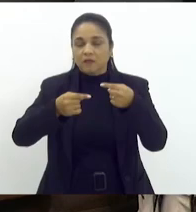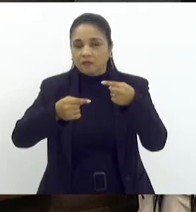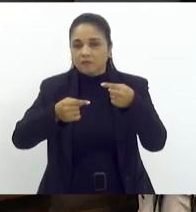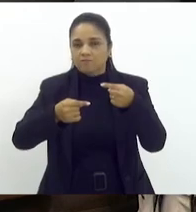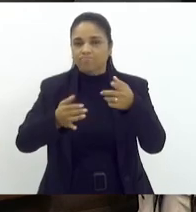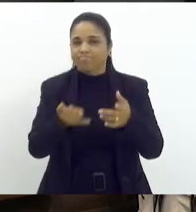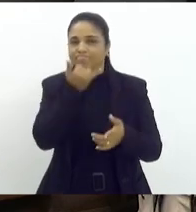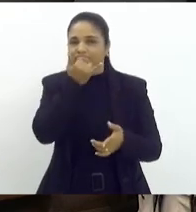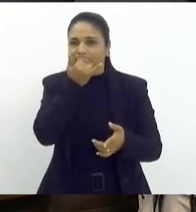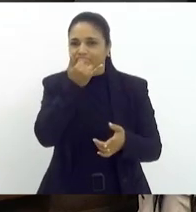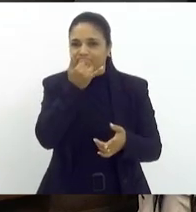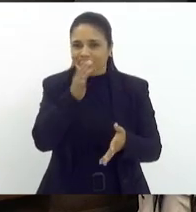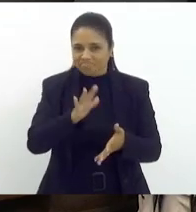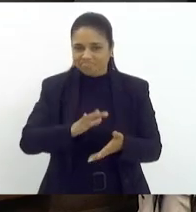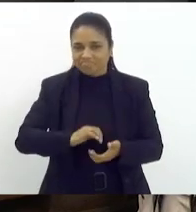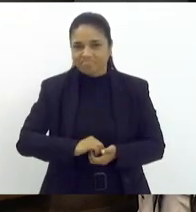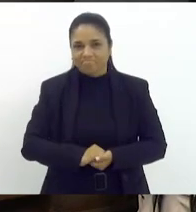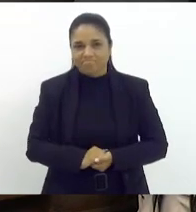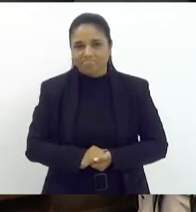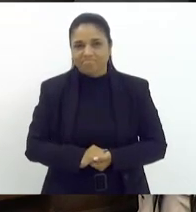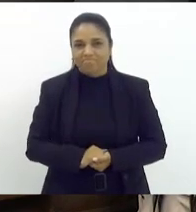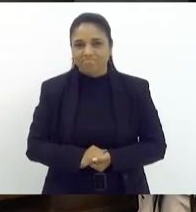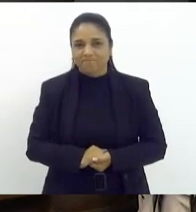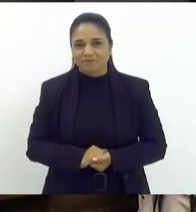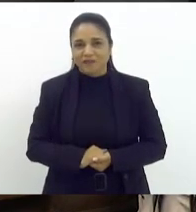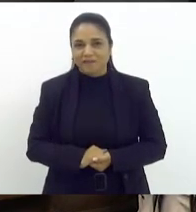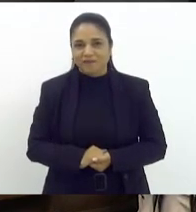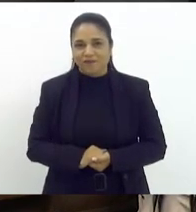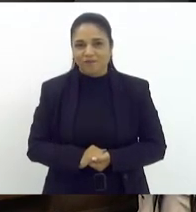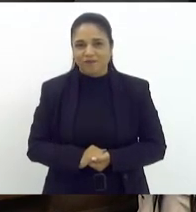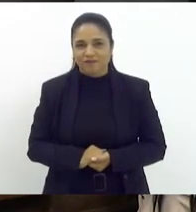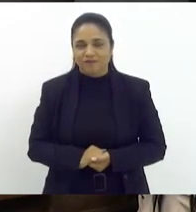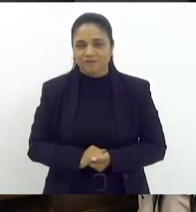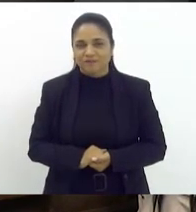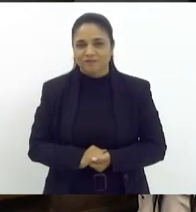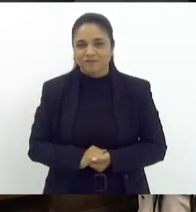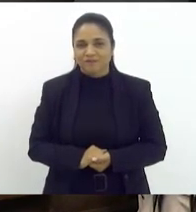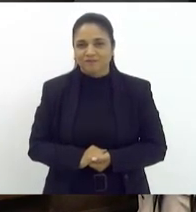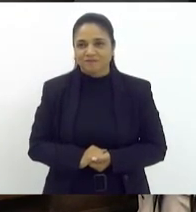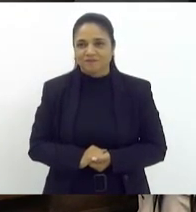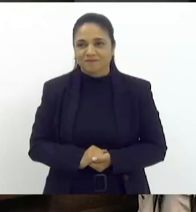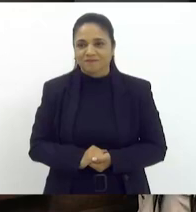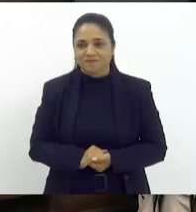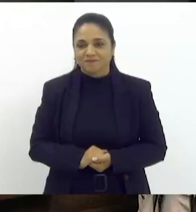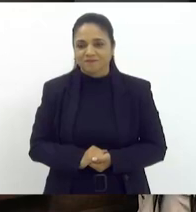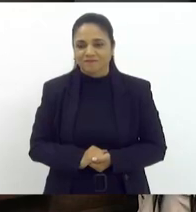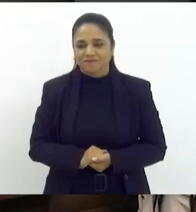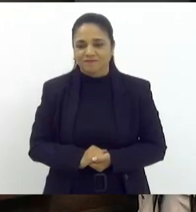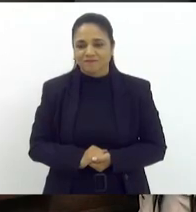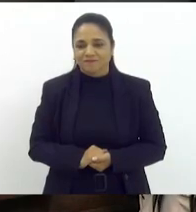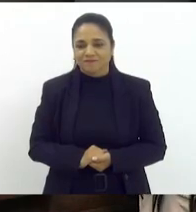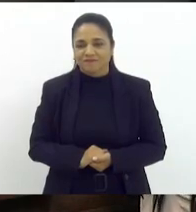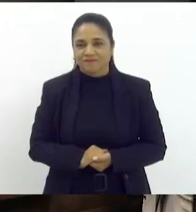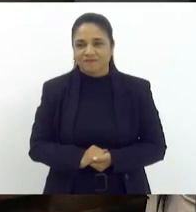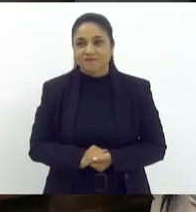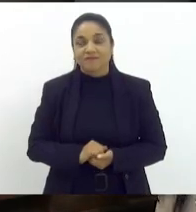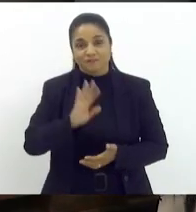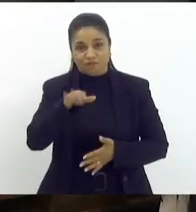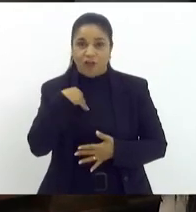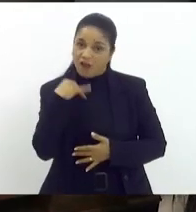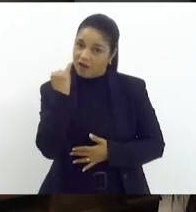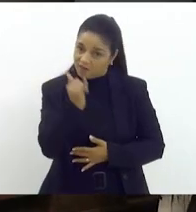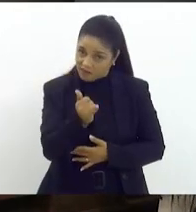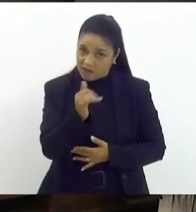perdão a discussão da indicação Legislativa é na verdade ela já foi até cantada mas